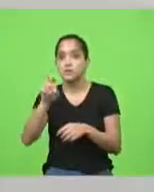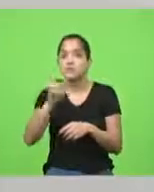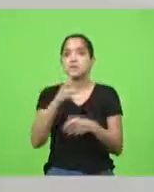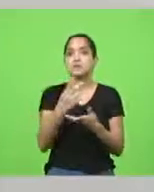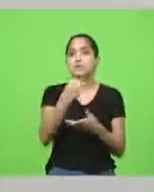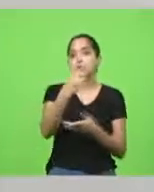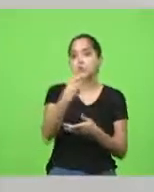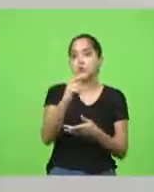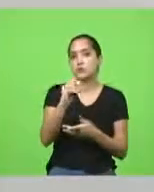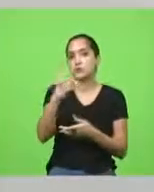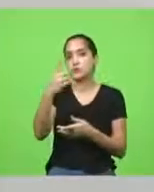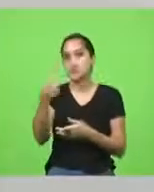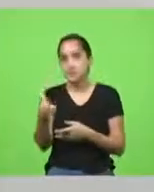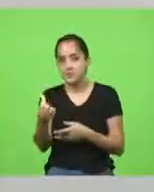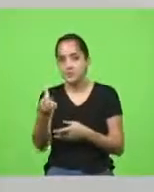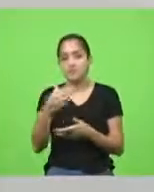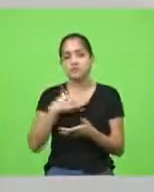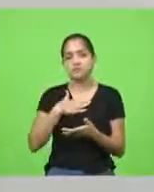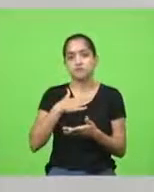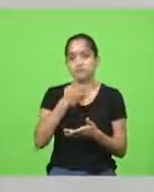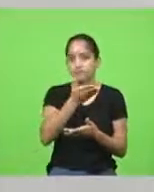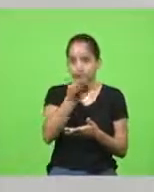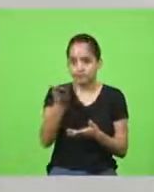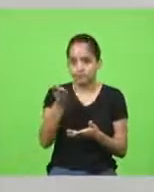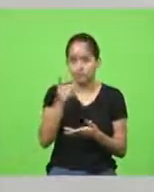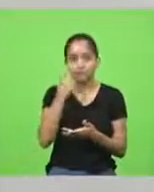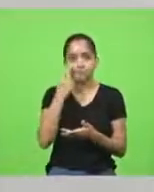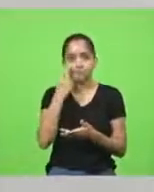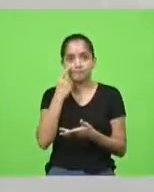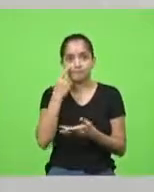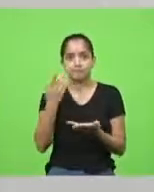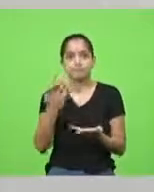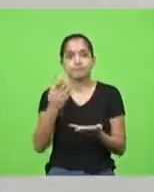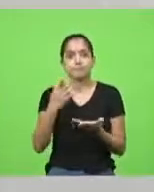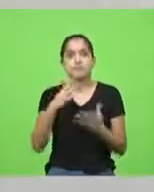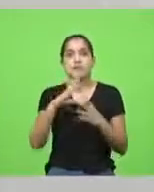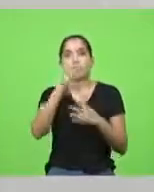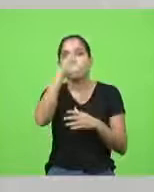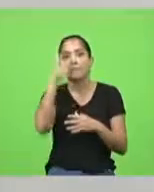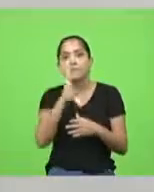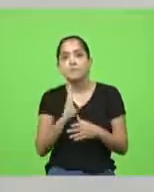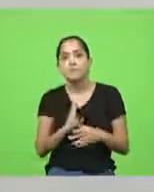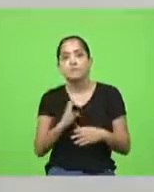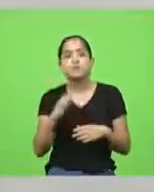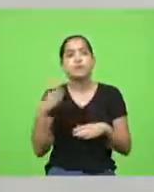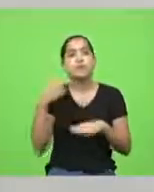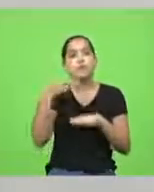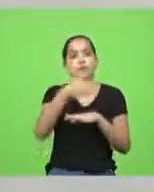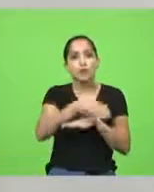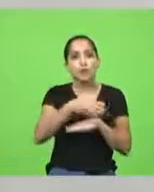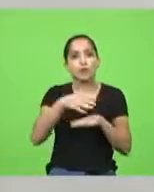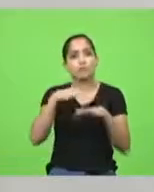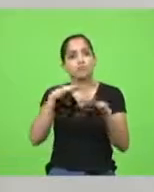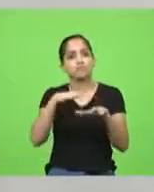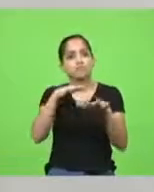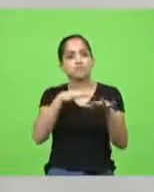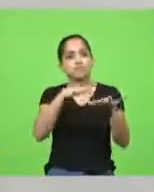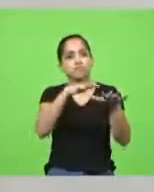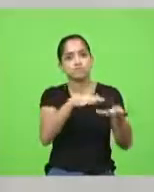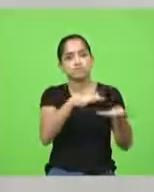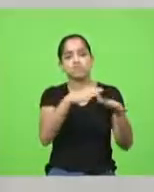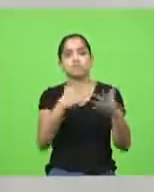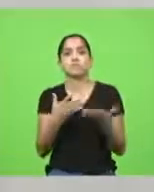2016, eu, vocês que nos assistem, todo o Brasil, saímos às ruas em apoio à Operação Lava